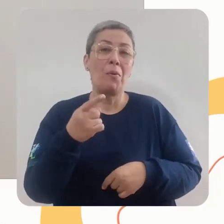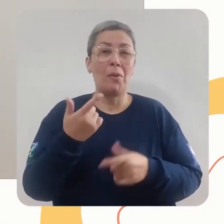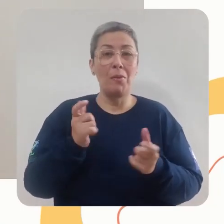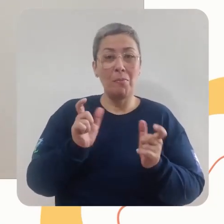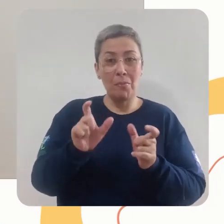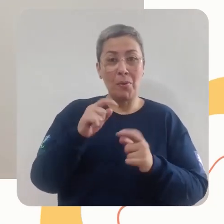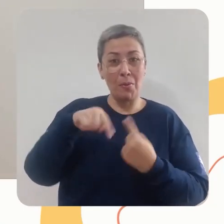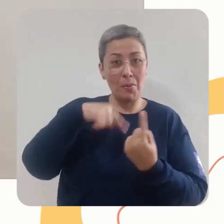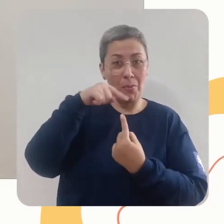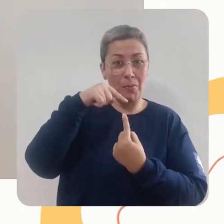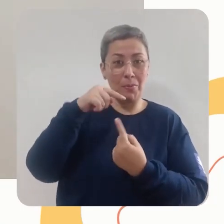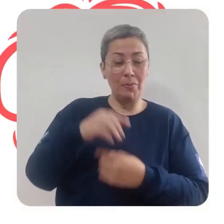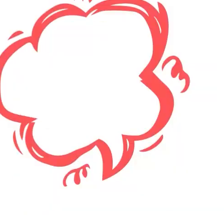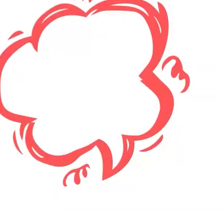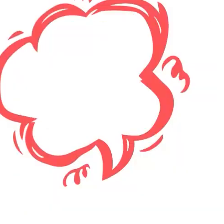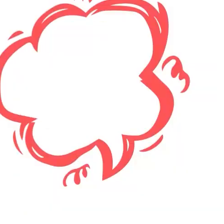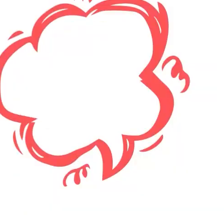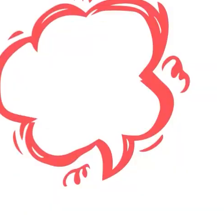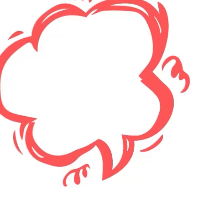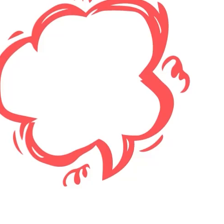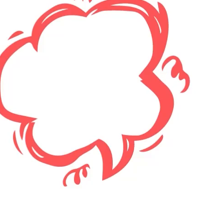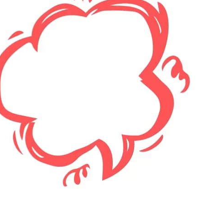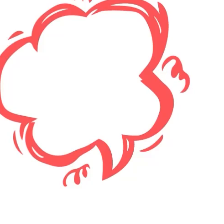próximo trava-línguas.